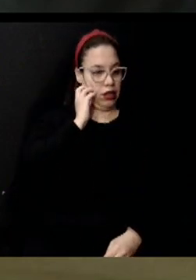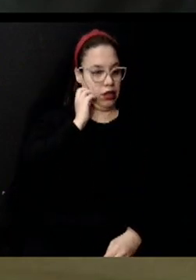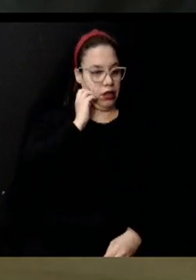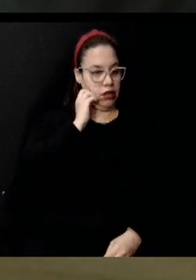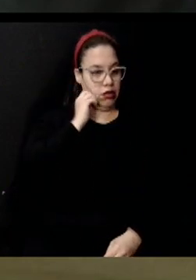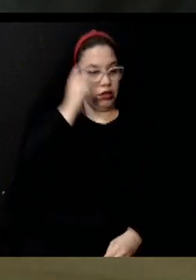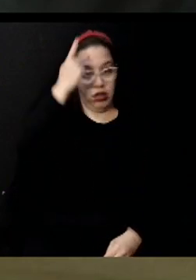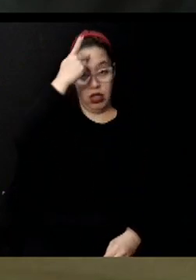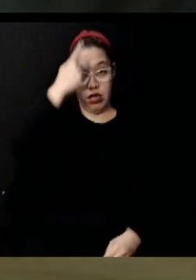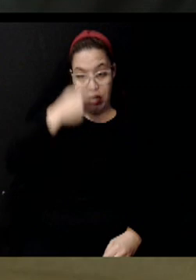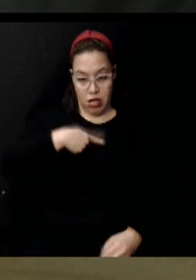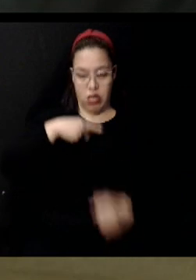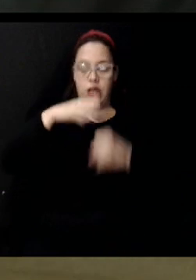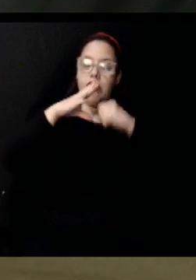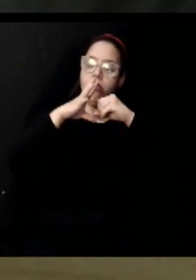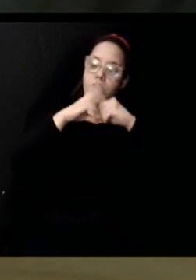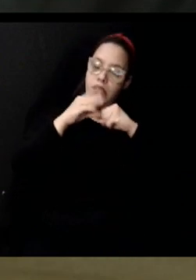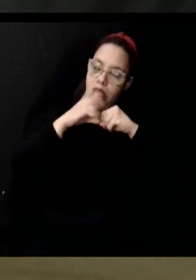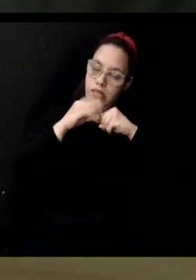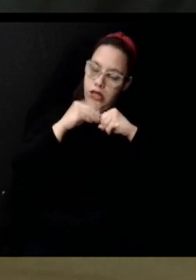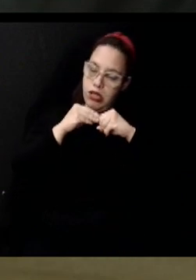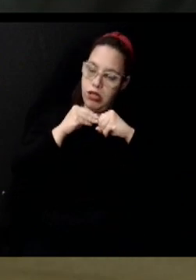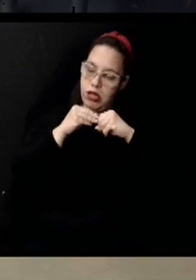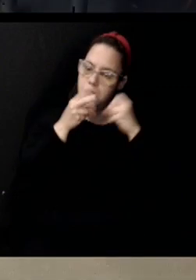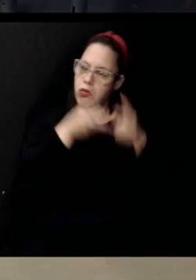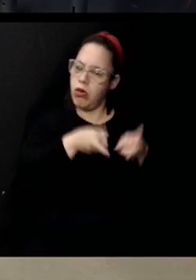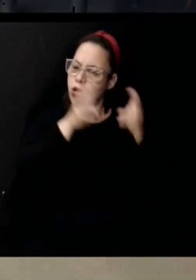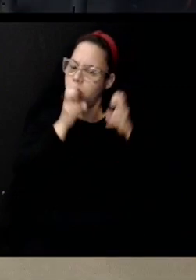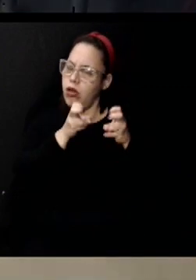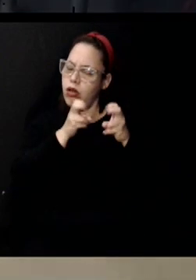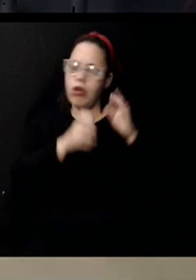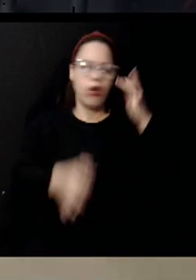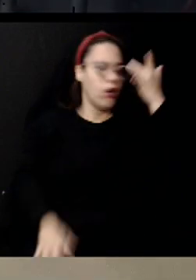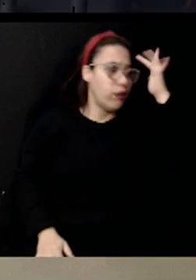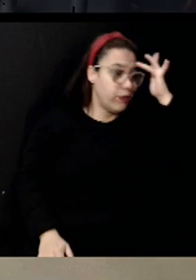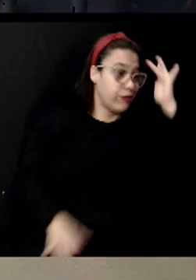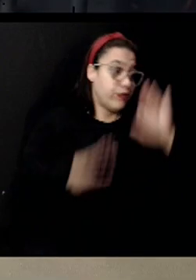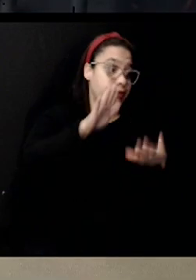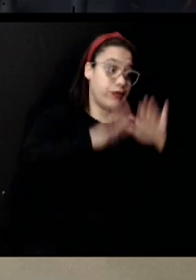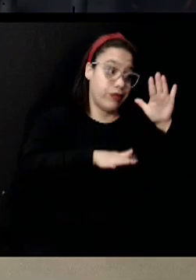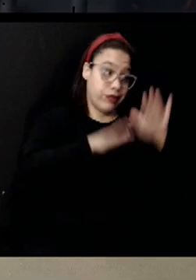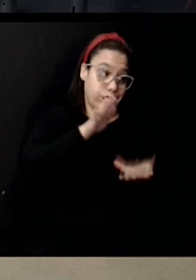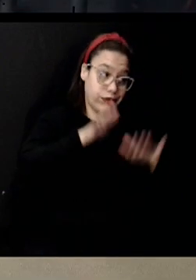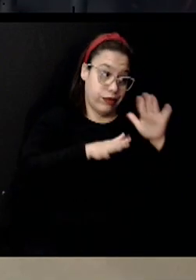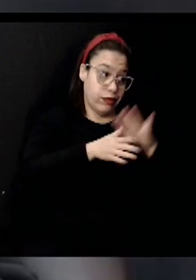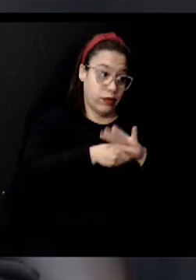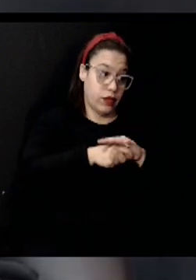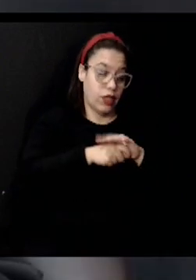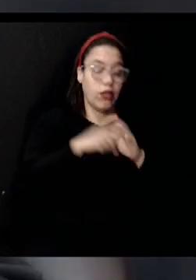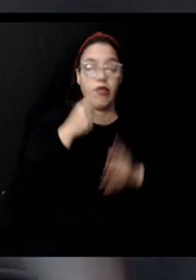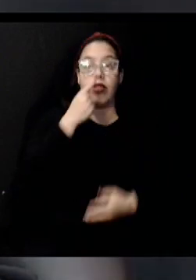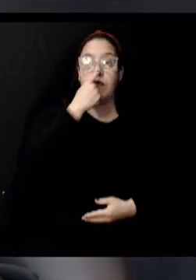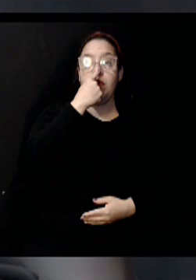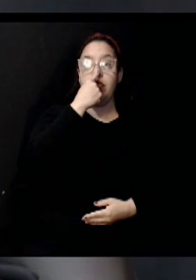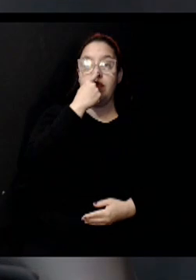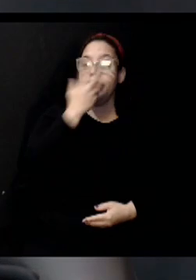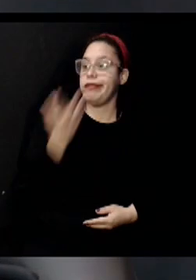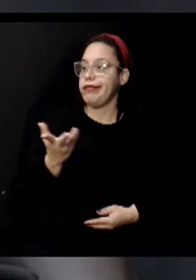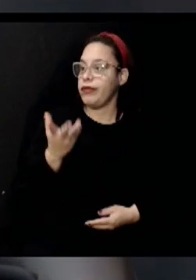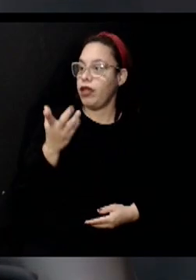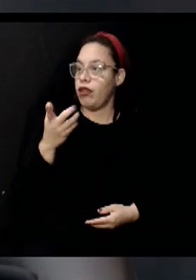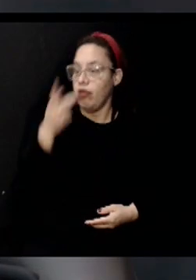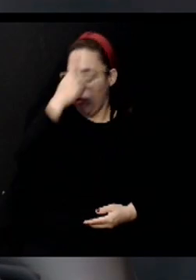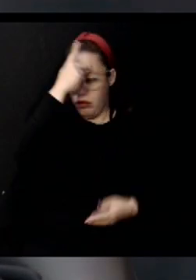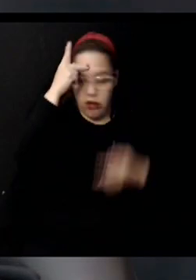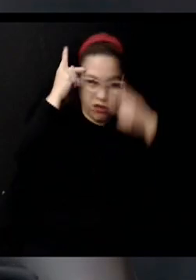e ter Não, autopercepção, eu também acho né, que tudo depende do grau de de de intimidade, intimidade que né. você tem com a pessoa, Uhum. Exato. para você colocar